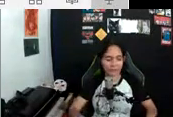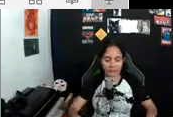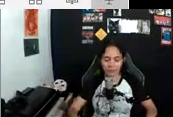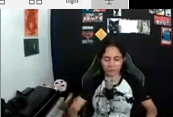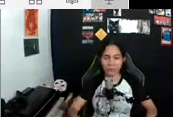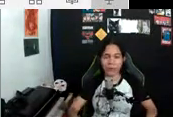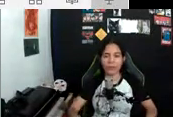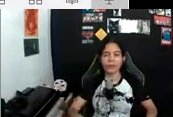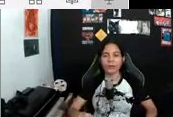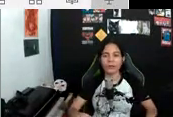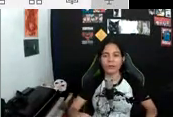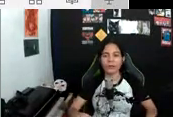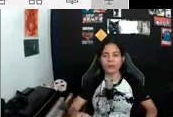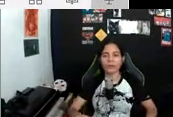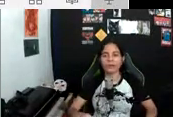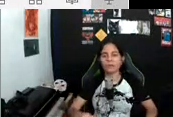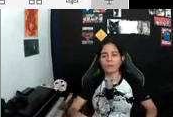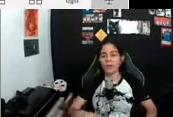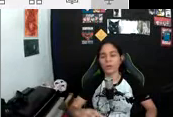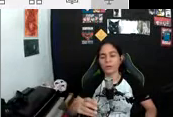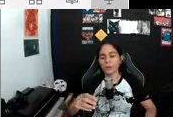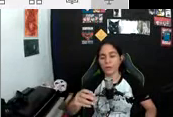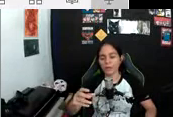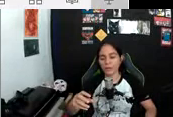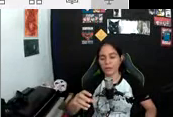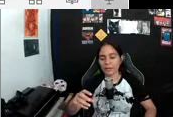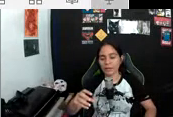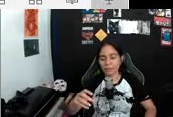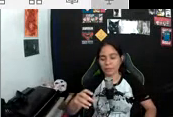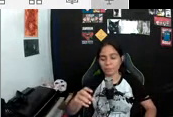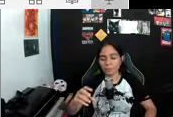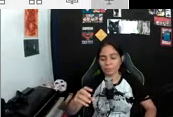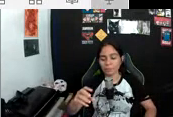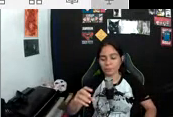vocês, certo? Lógico que por